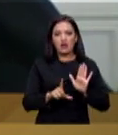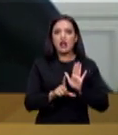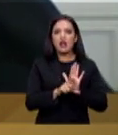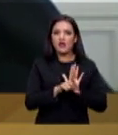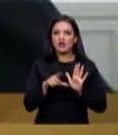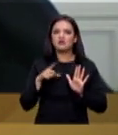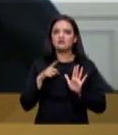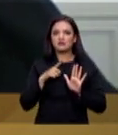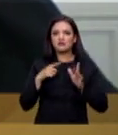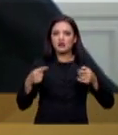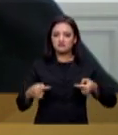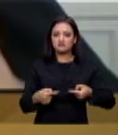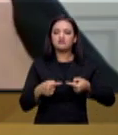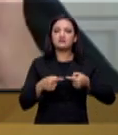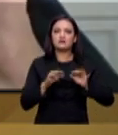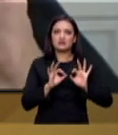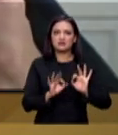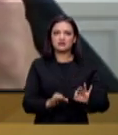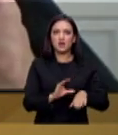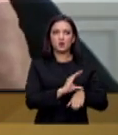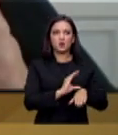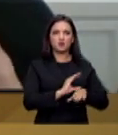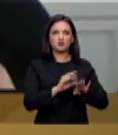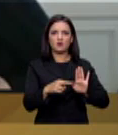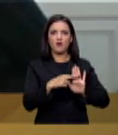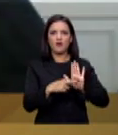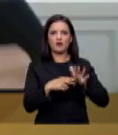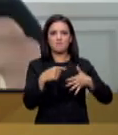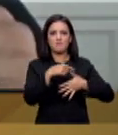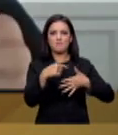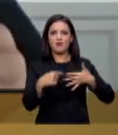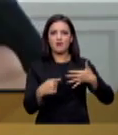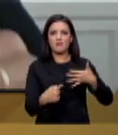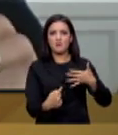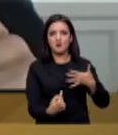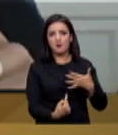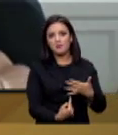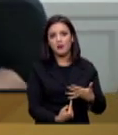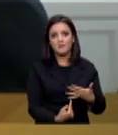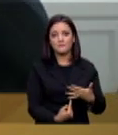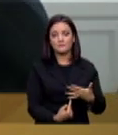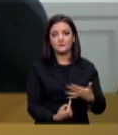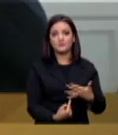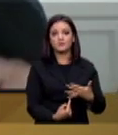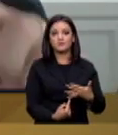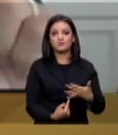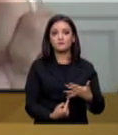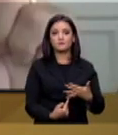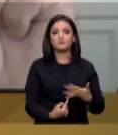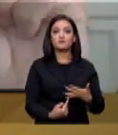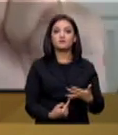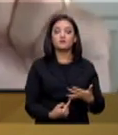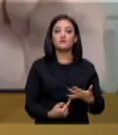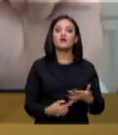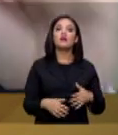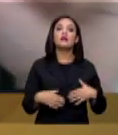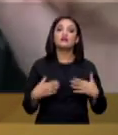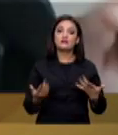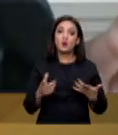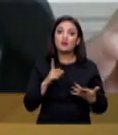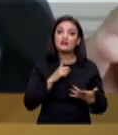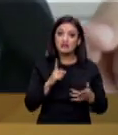pressupostos necessários para caracterização das necessidades emergenciais para